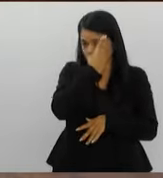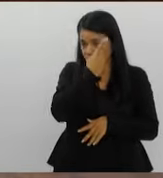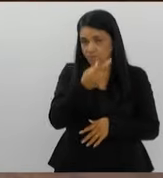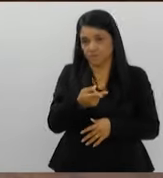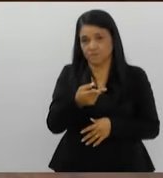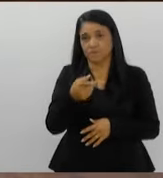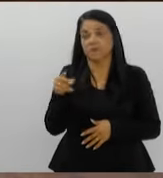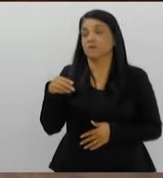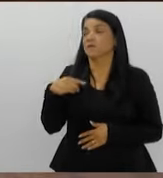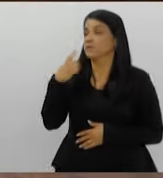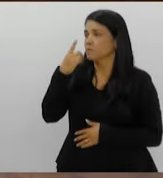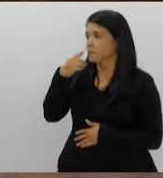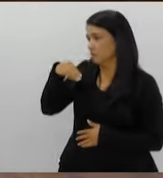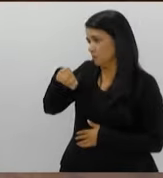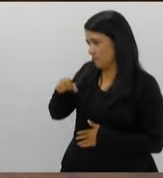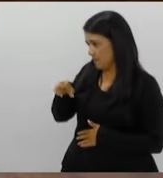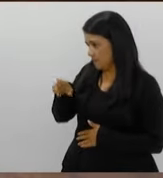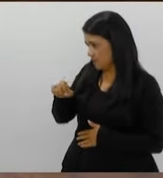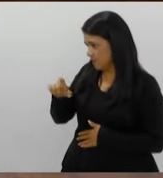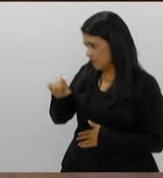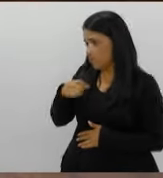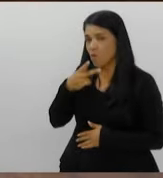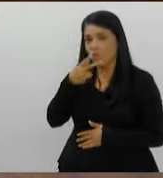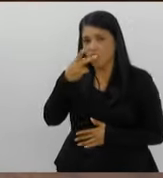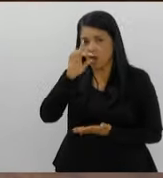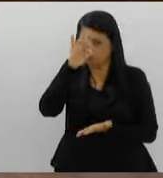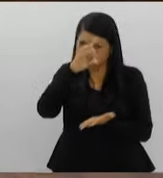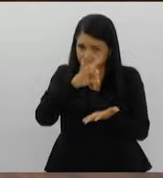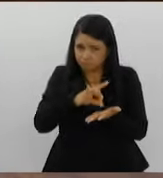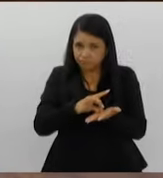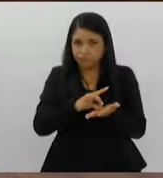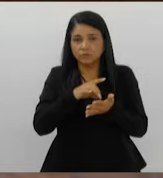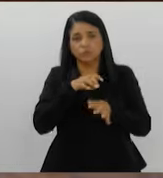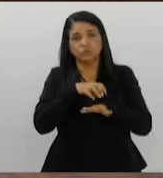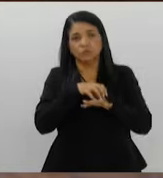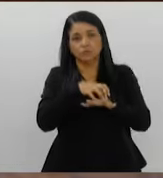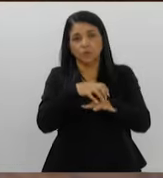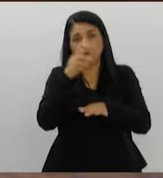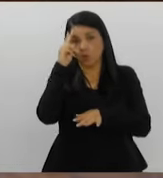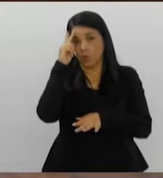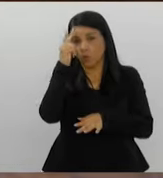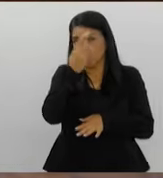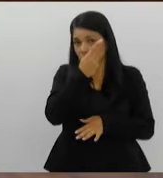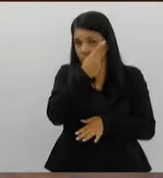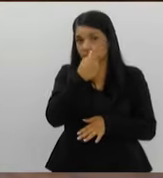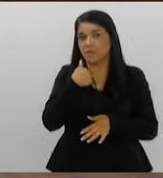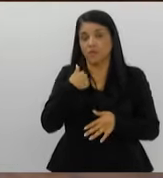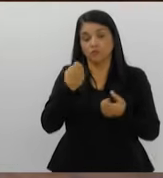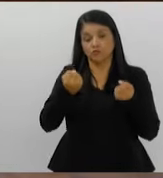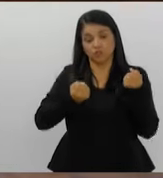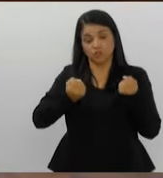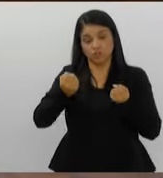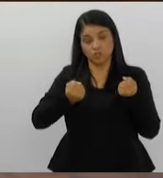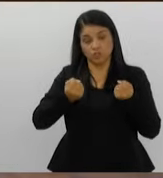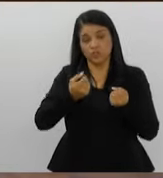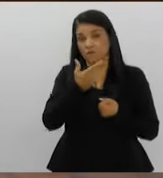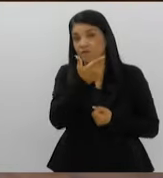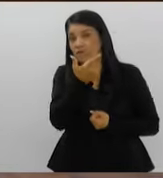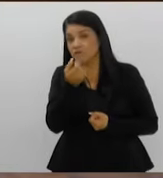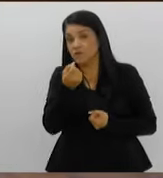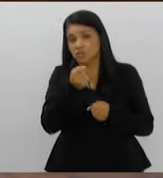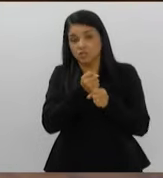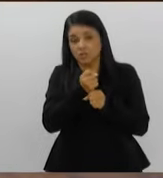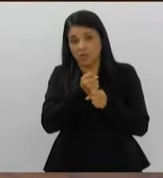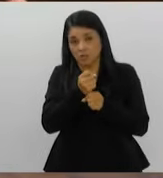Dino, eu falo com muita propriedade sobre o transporte alternativo, porque dirigi por 20 anos, tirei